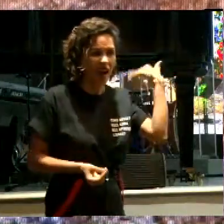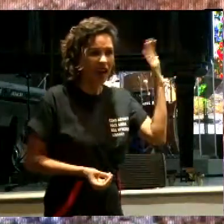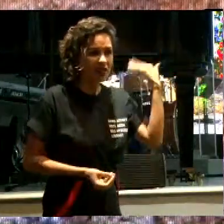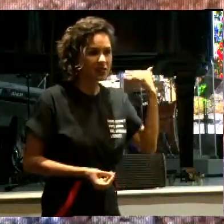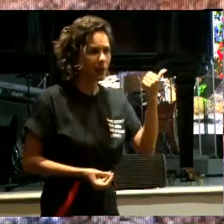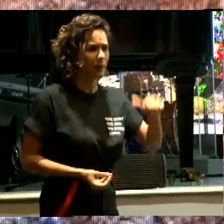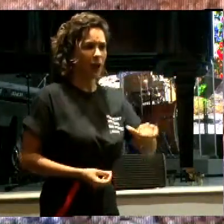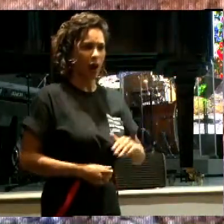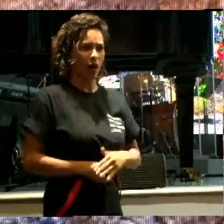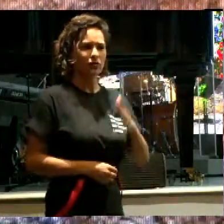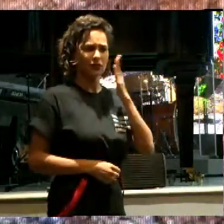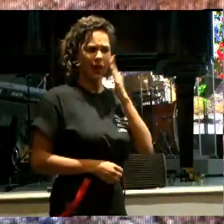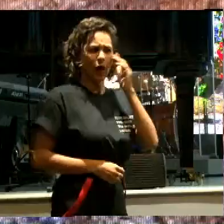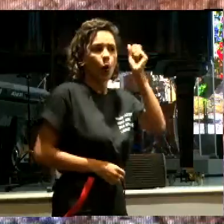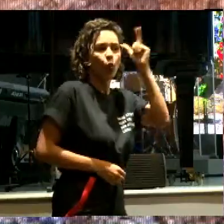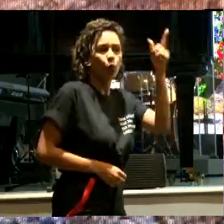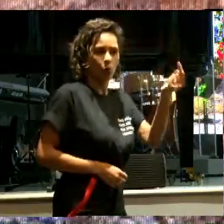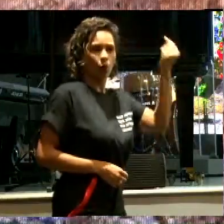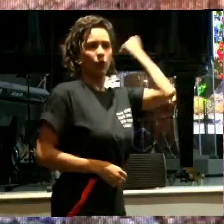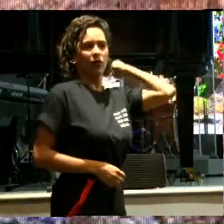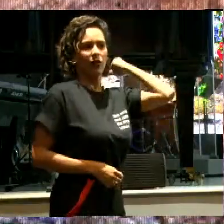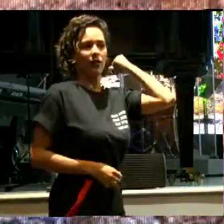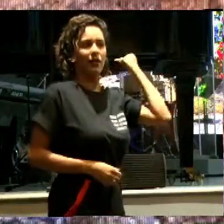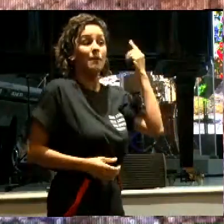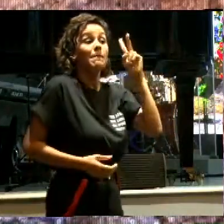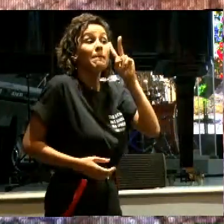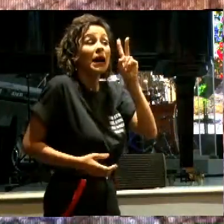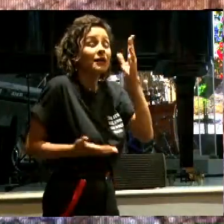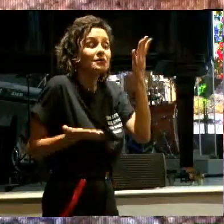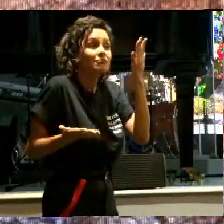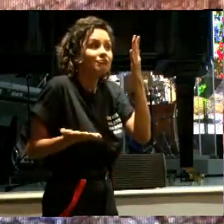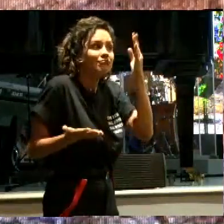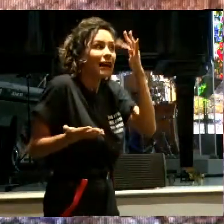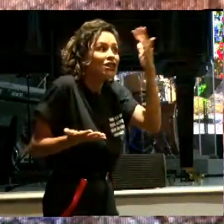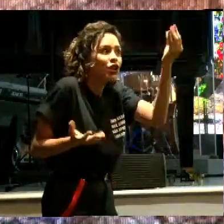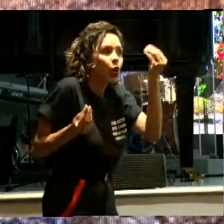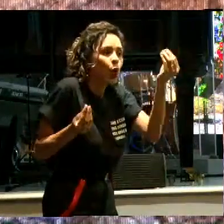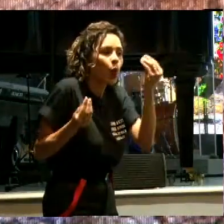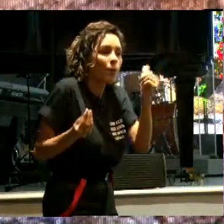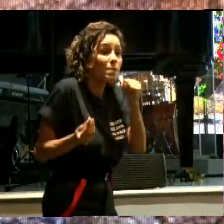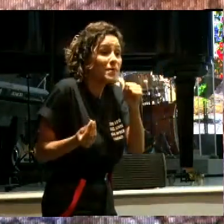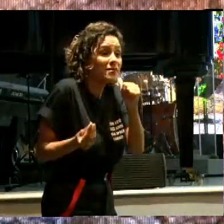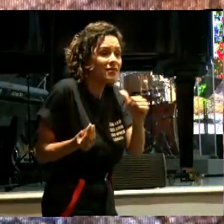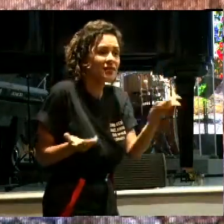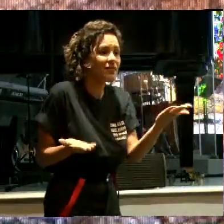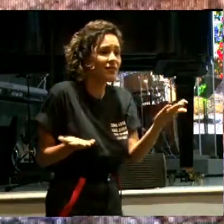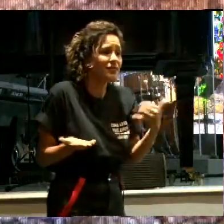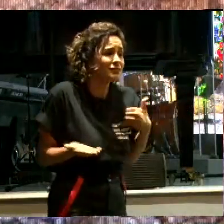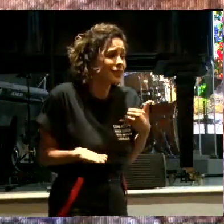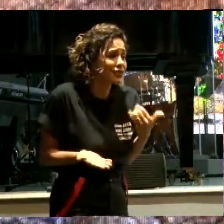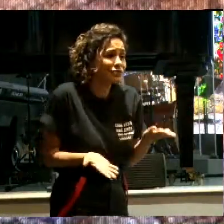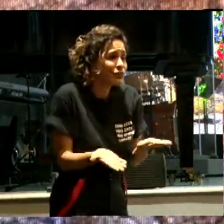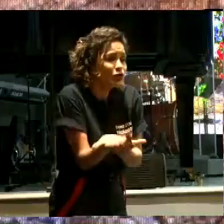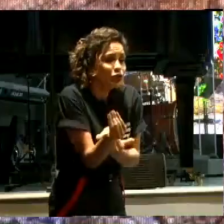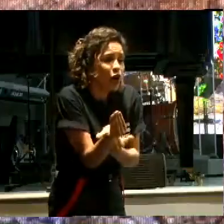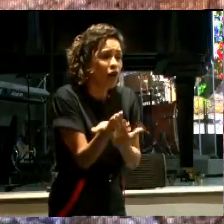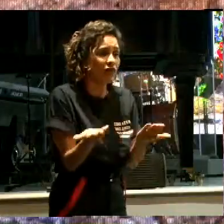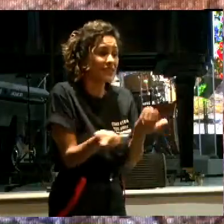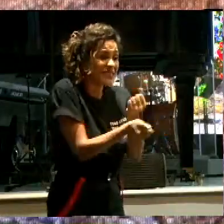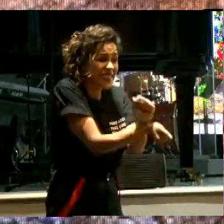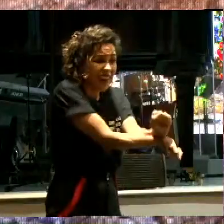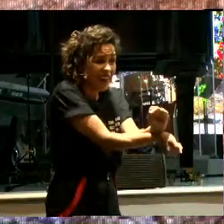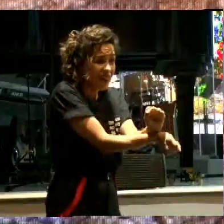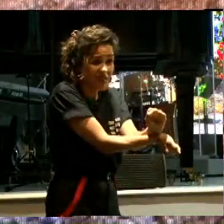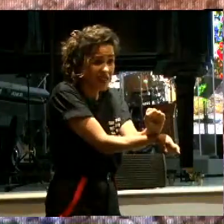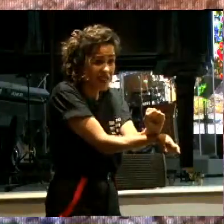coisa. Tu imagina uma nova, ainda escrava. Porque ela estava